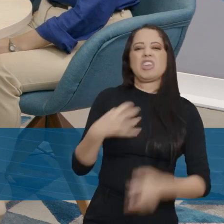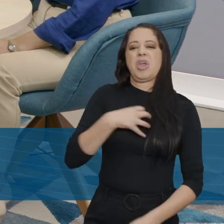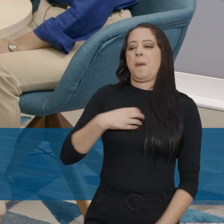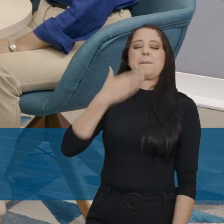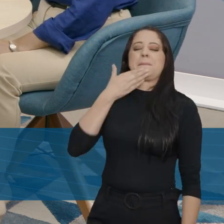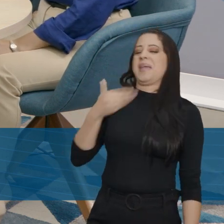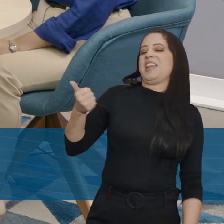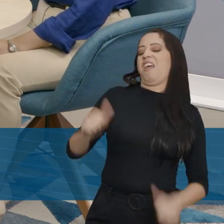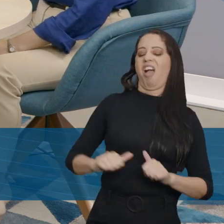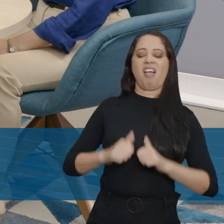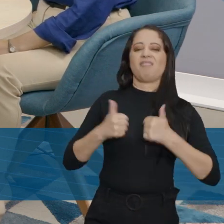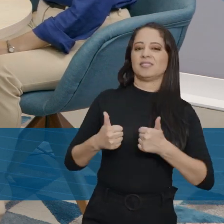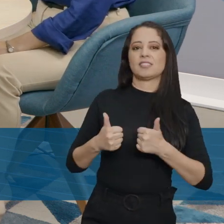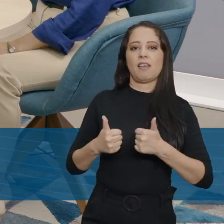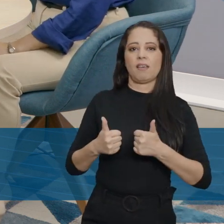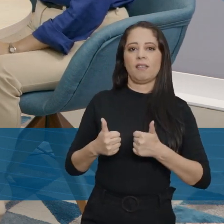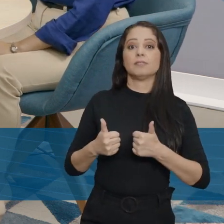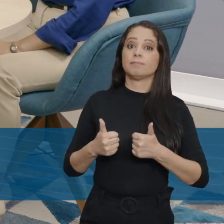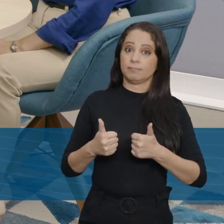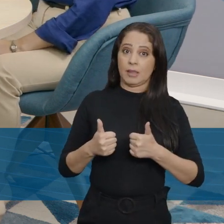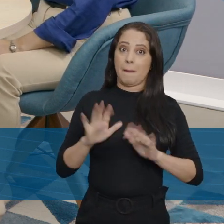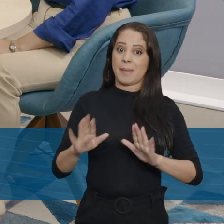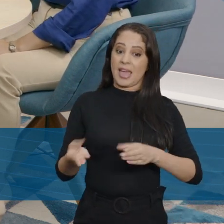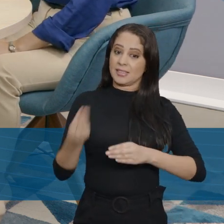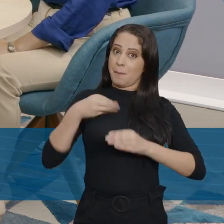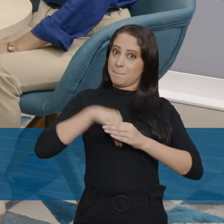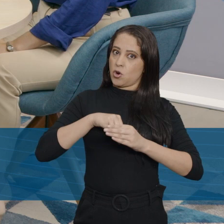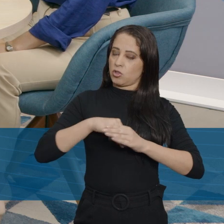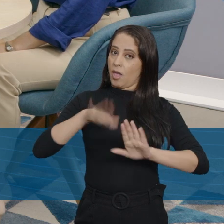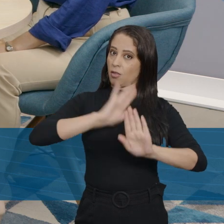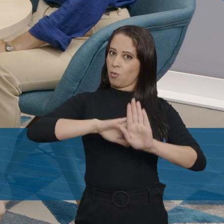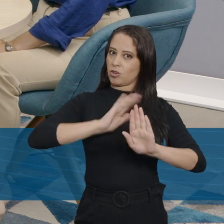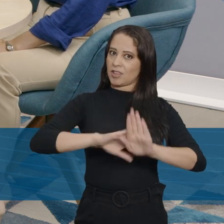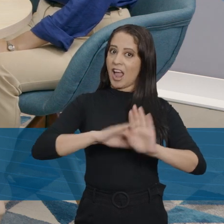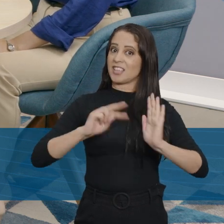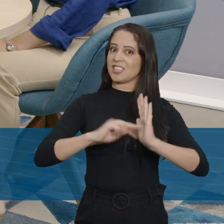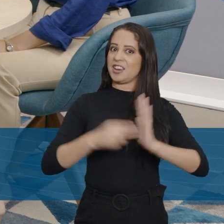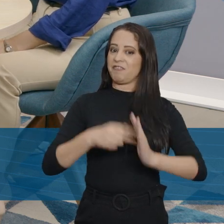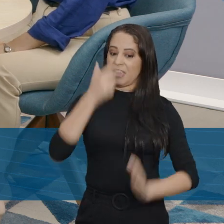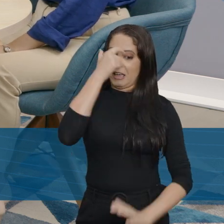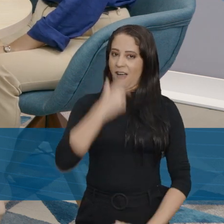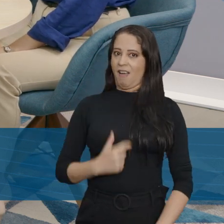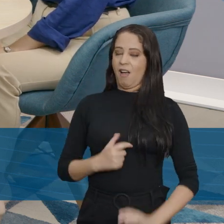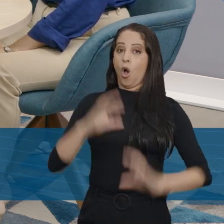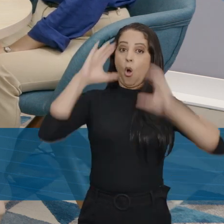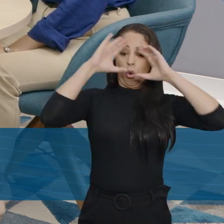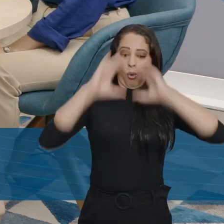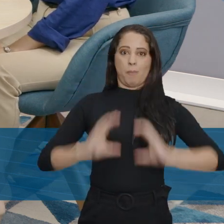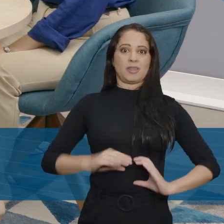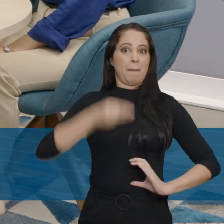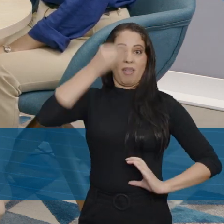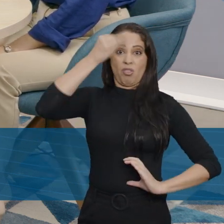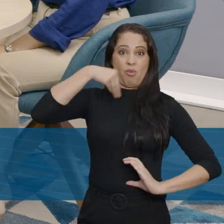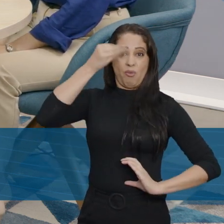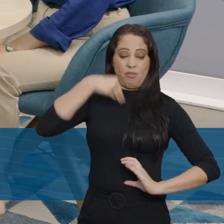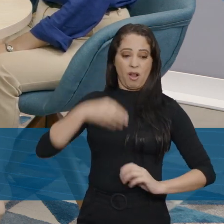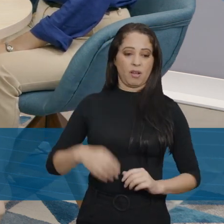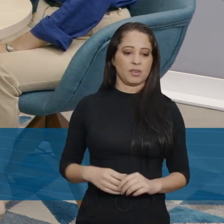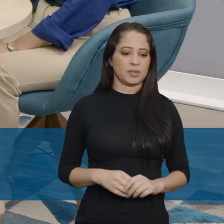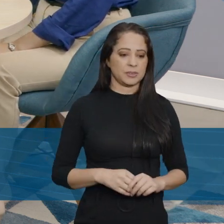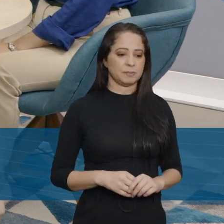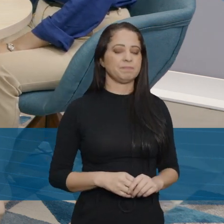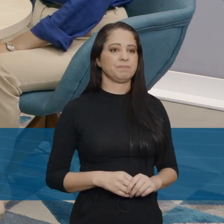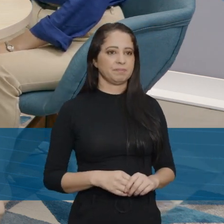outro para eu me sentir melhor, enfim. Tá uma fraqueza aí nesse sentido, do ponto de vista psicológico falando.